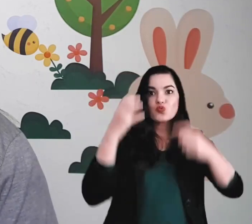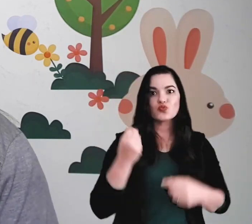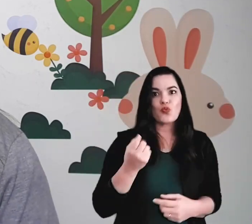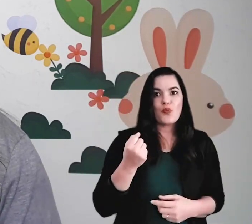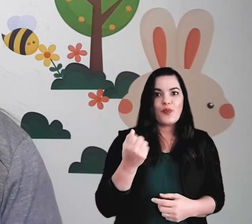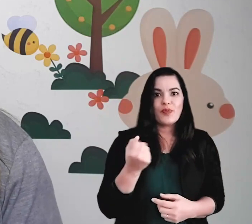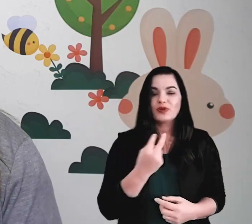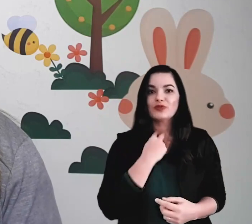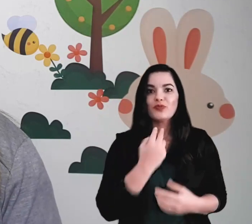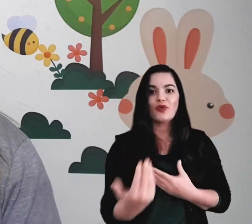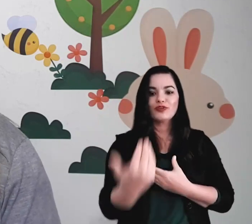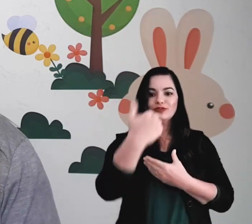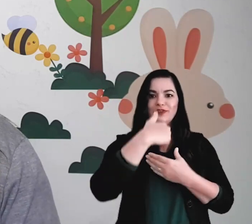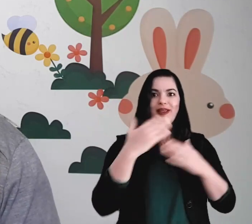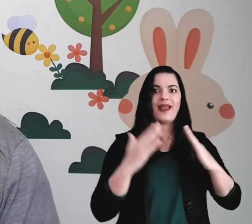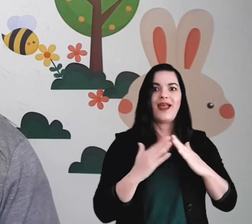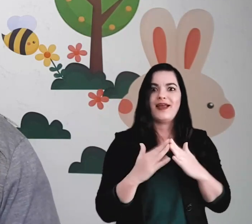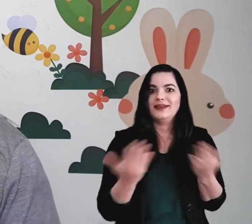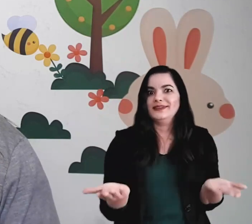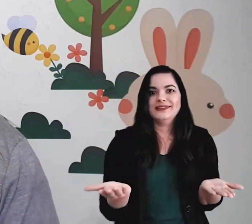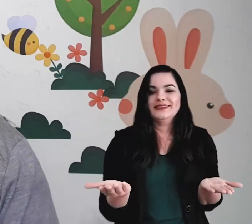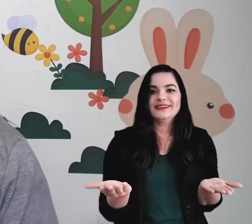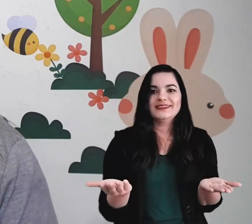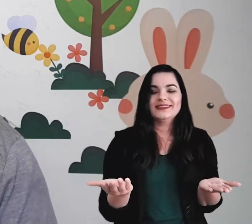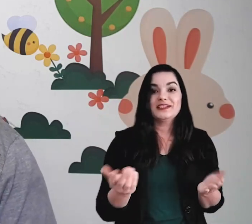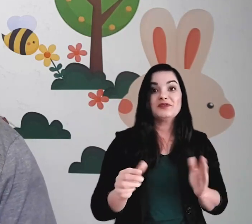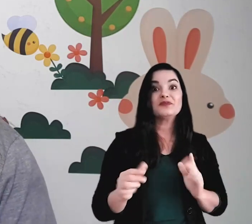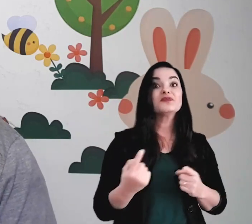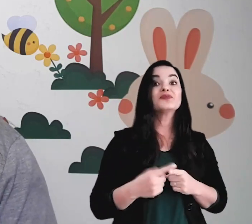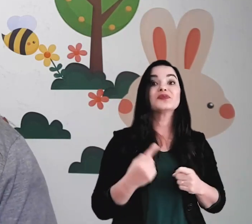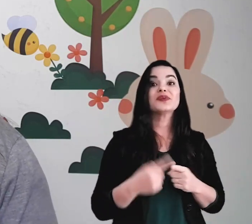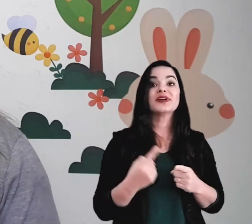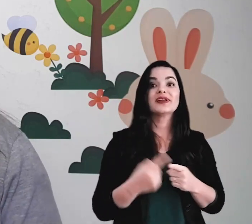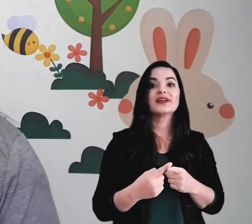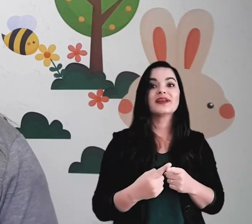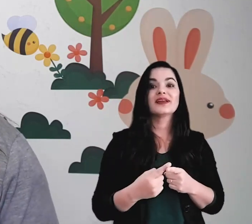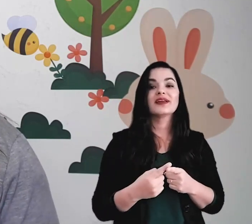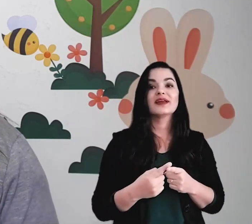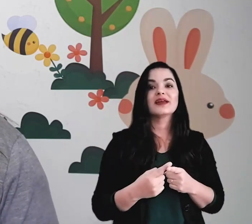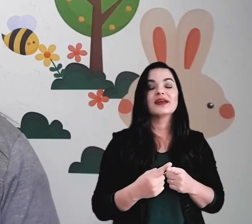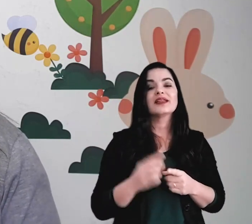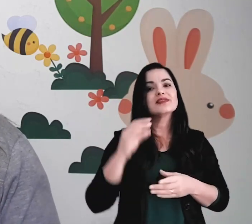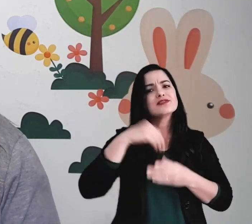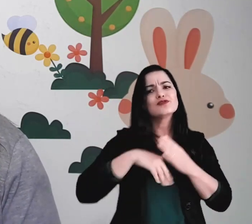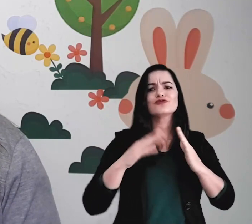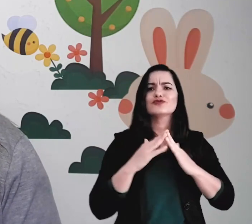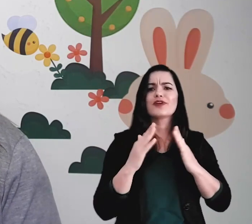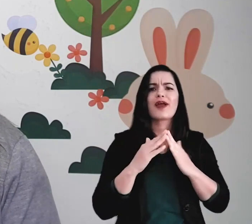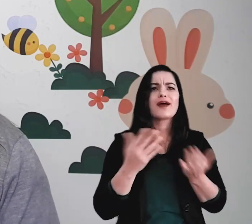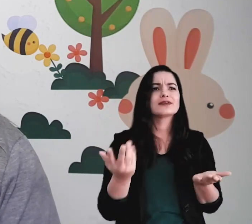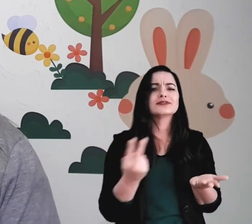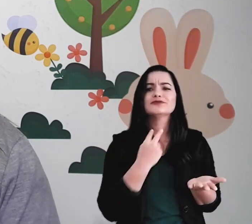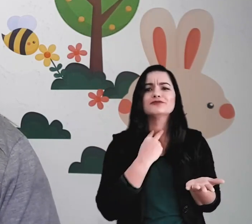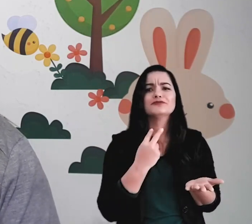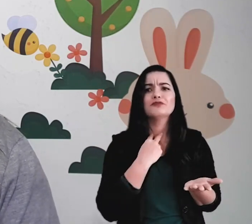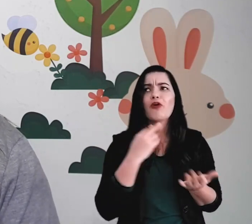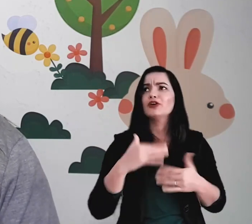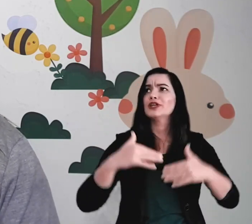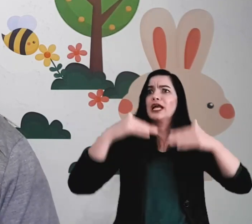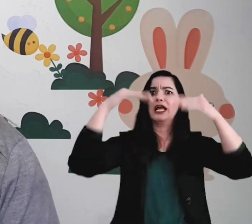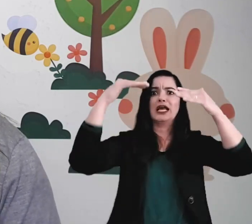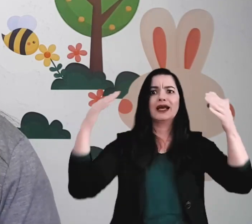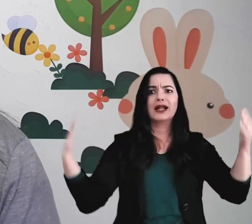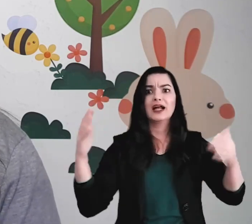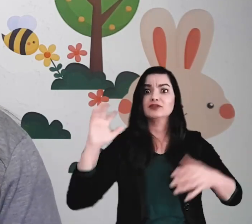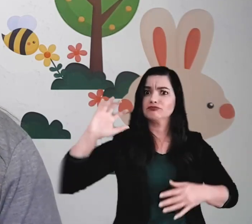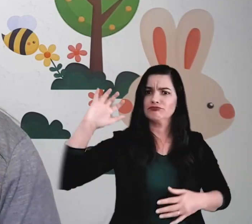casa. Primeiro, porque ele não é um animal doméstico. Segundo, porque as condições que nós temos